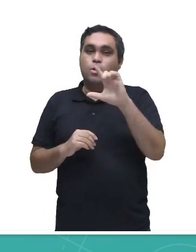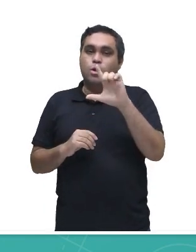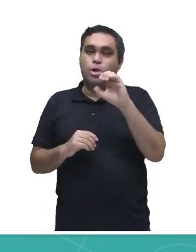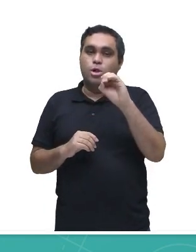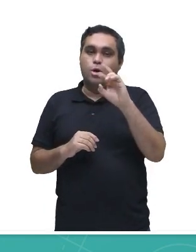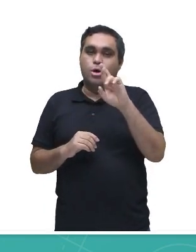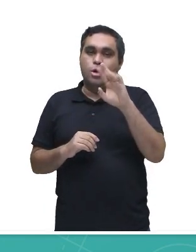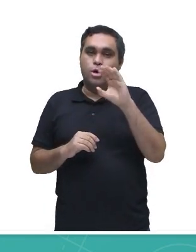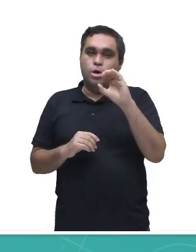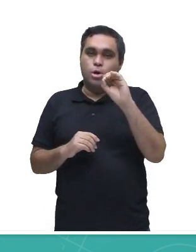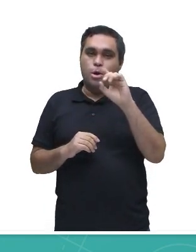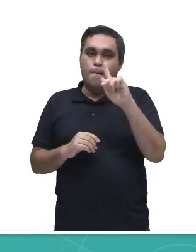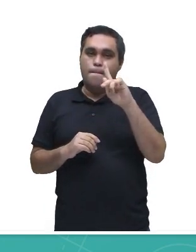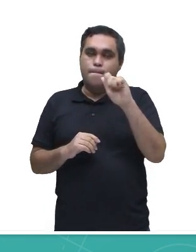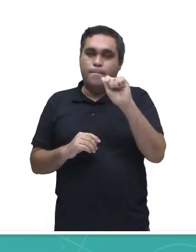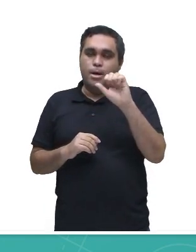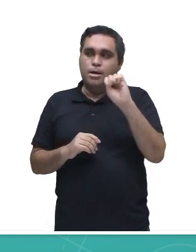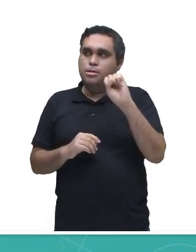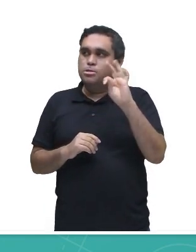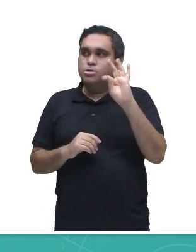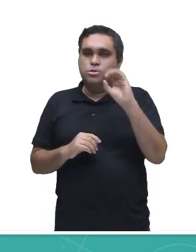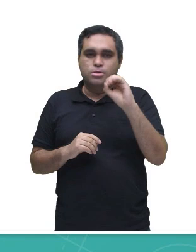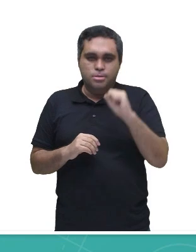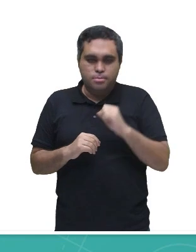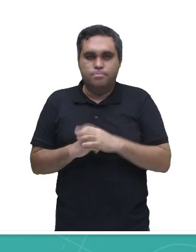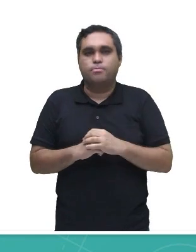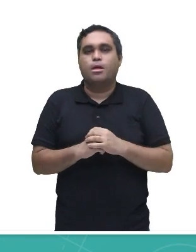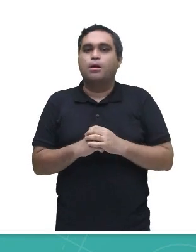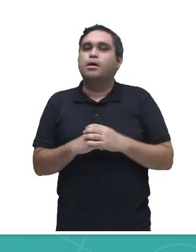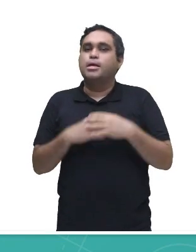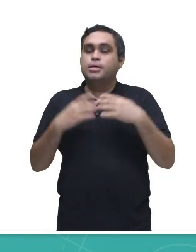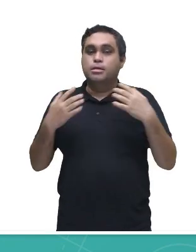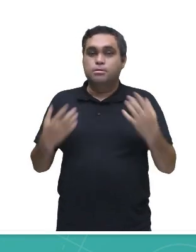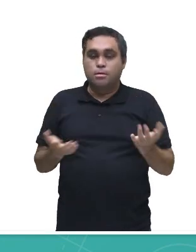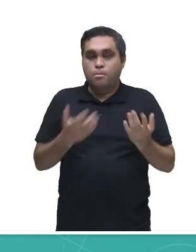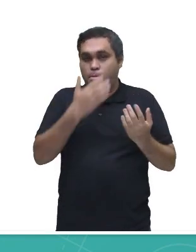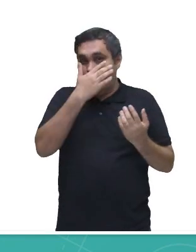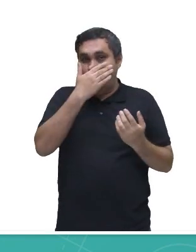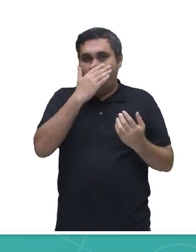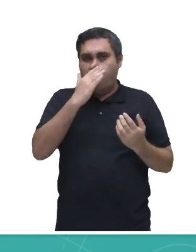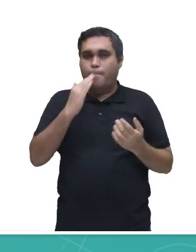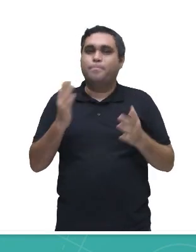E assim, outras cores na natureza. Então, agora, a